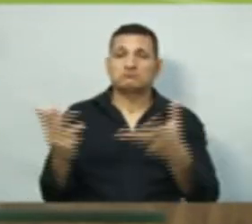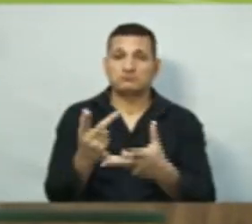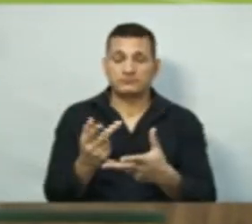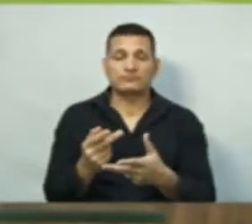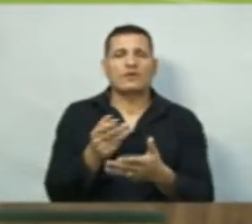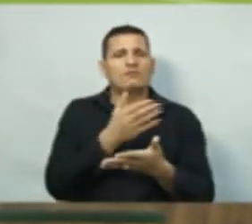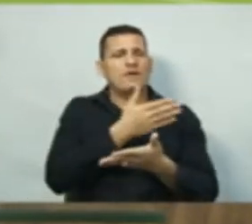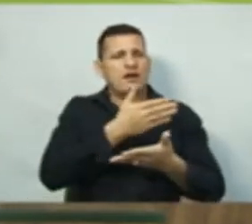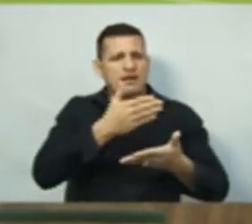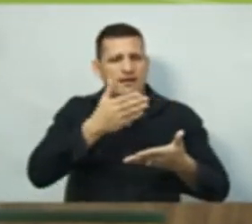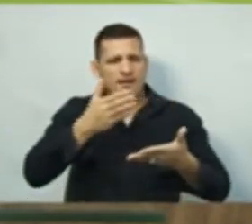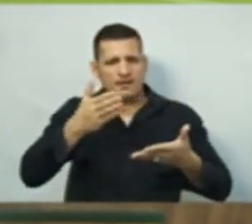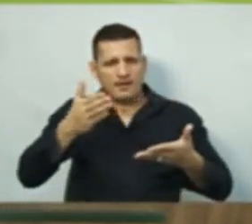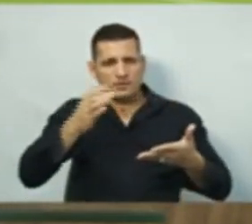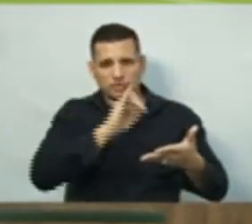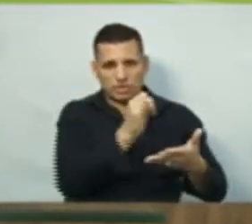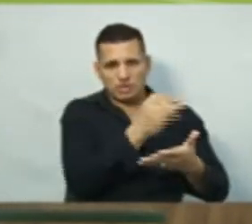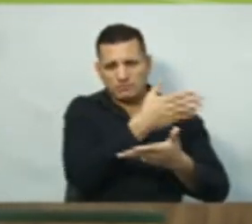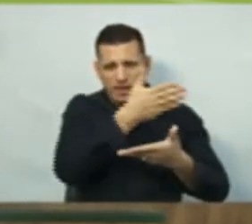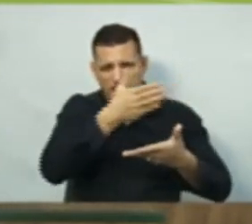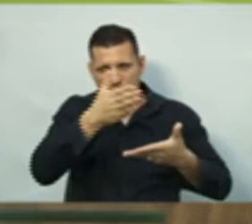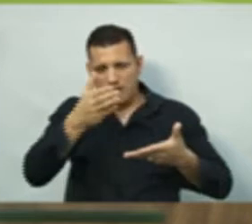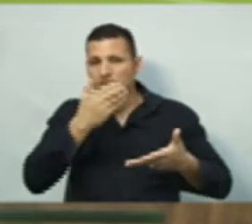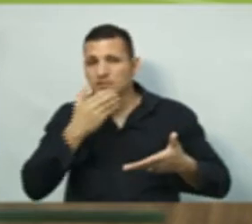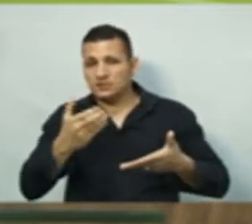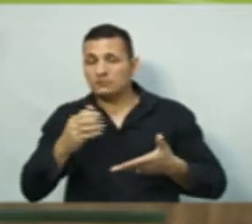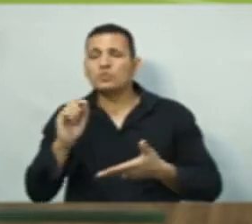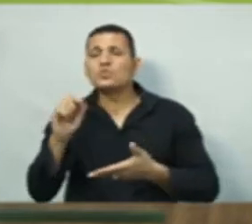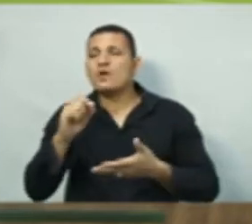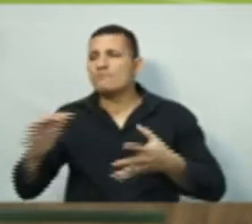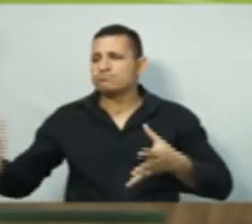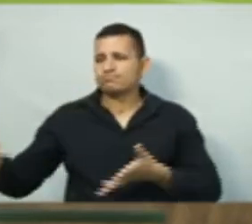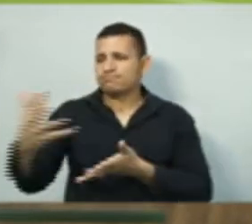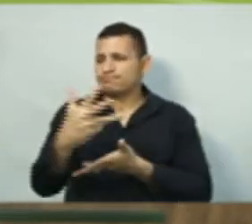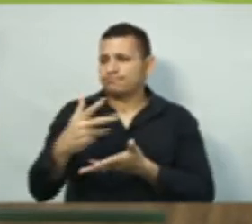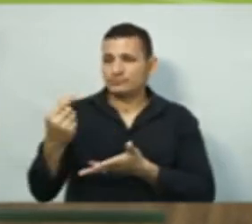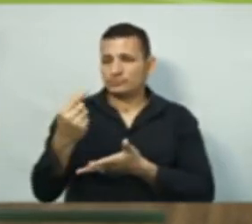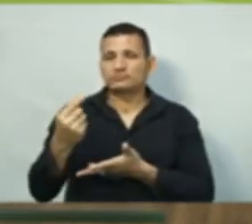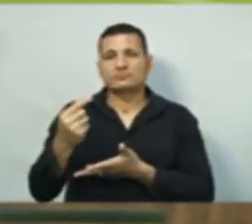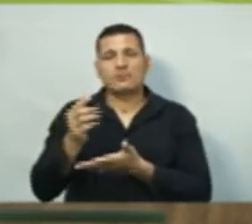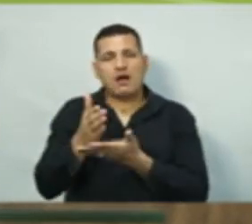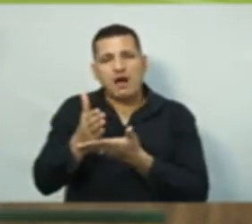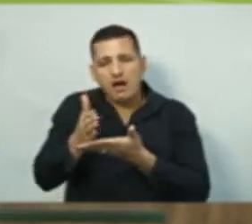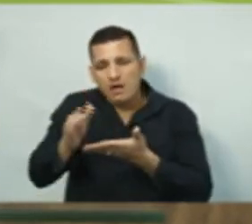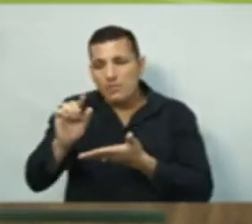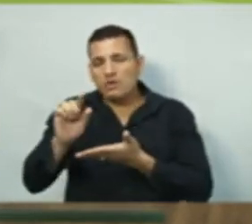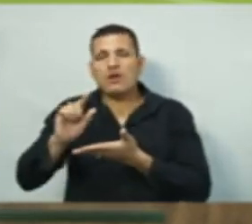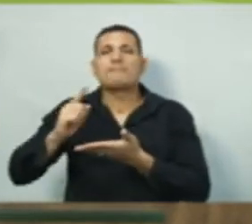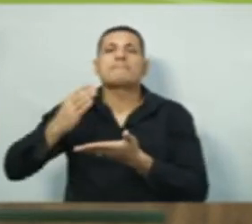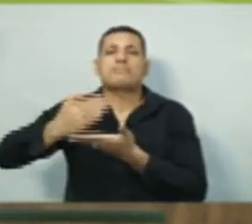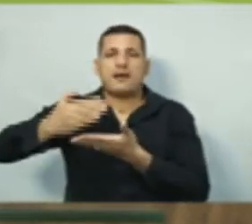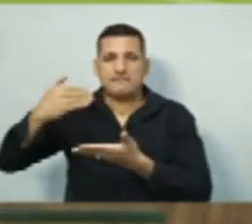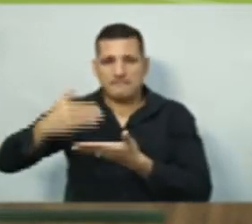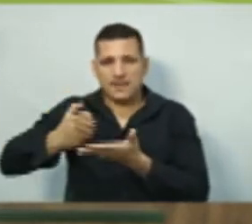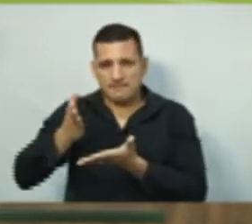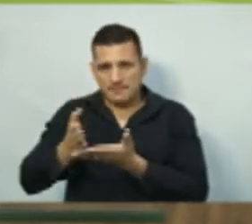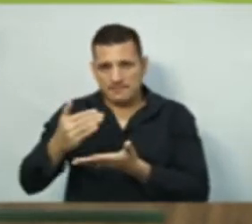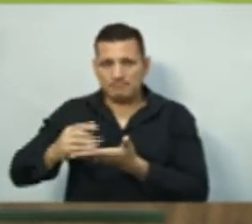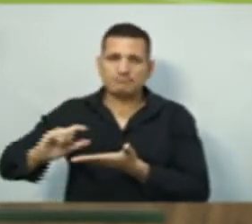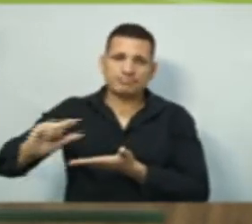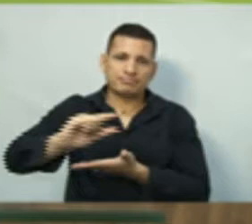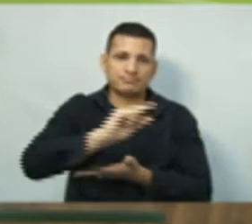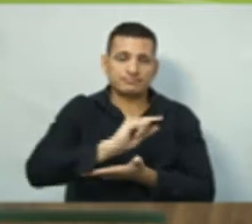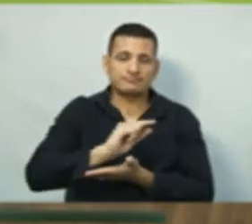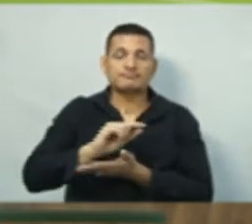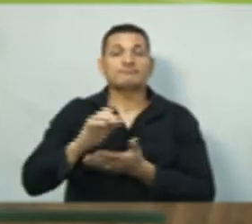tudo aquilo que rendeu e vai dividir entre os vários associados. Vai ser só isso, pessoal? Não. A cooperativa, a